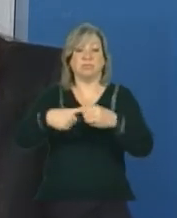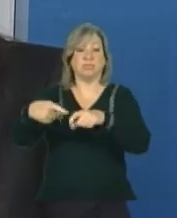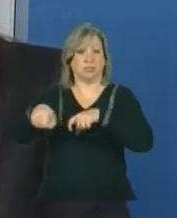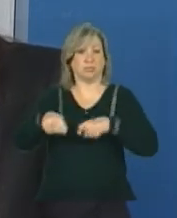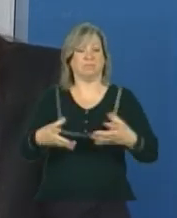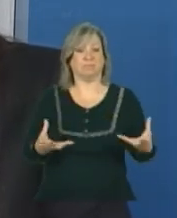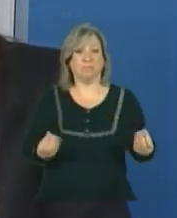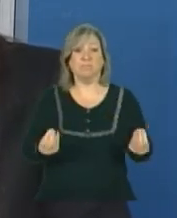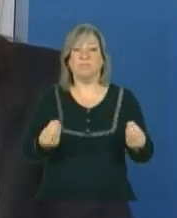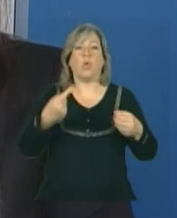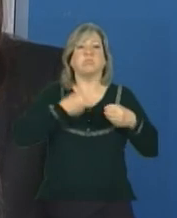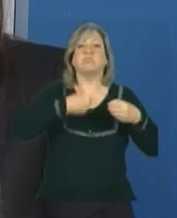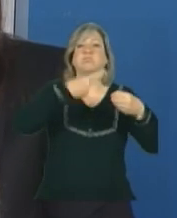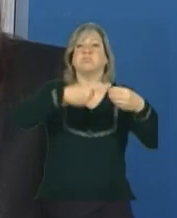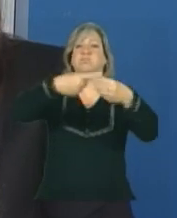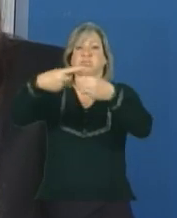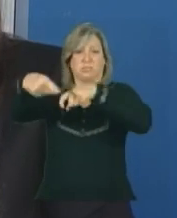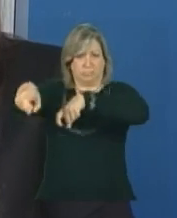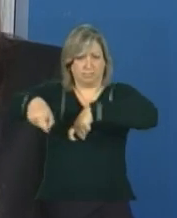E por isso mesmo,